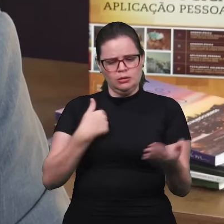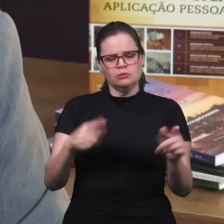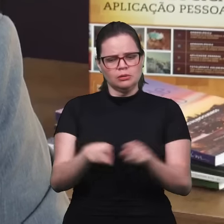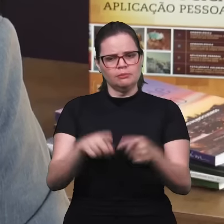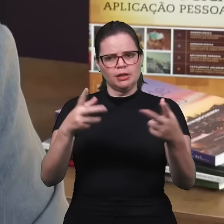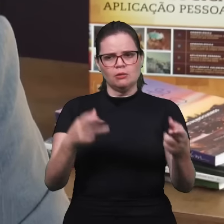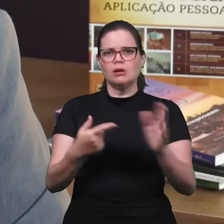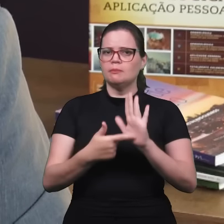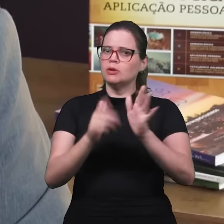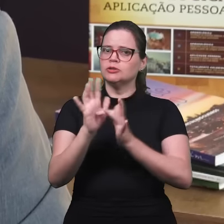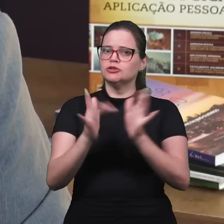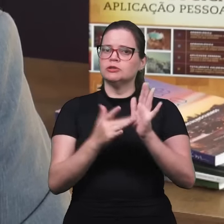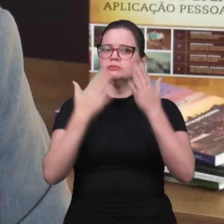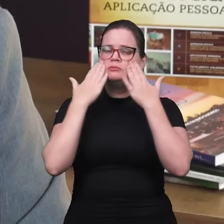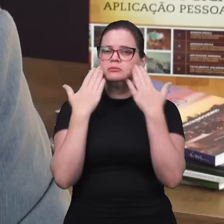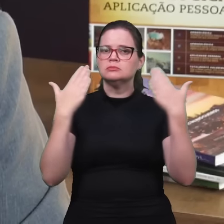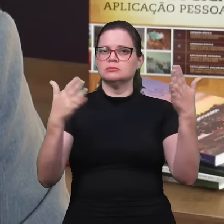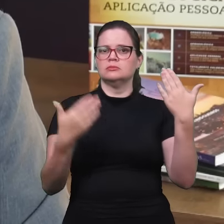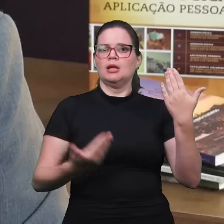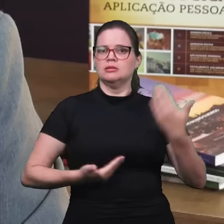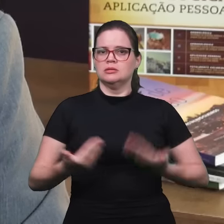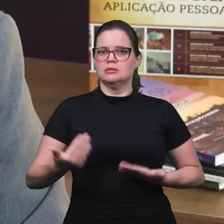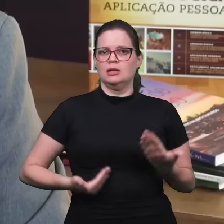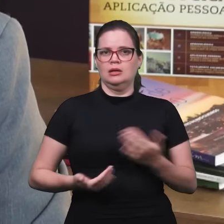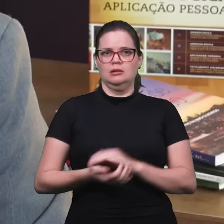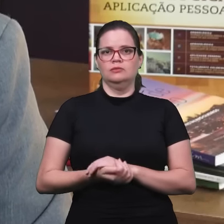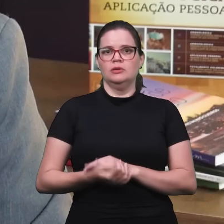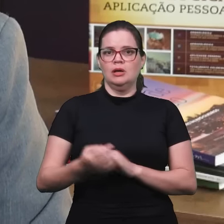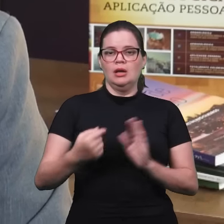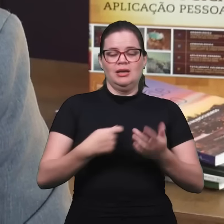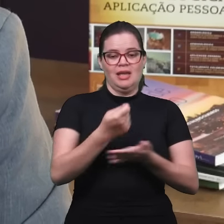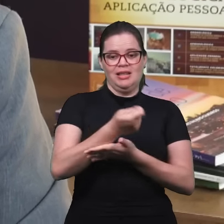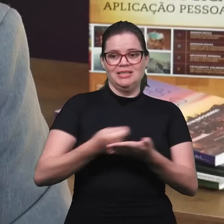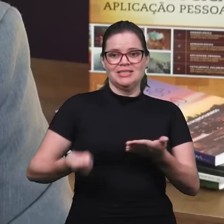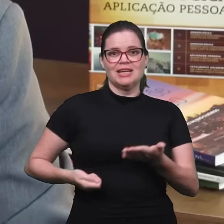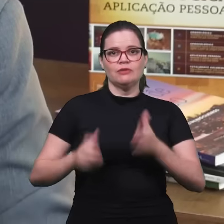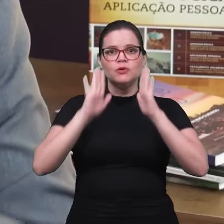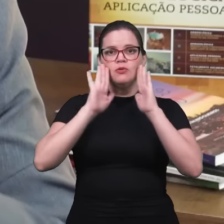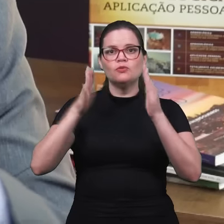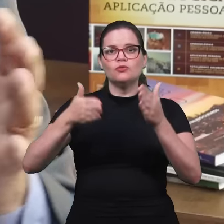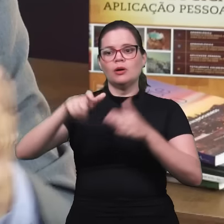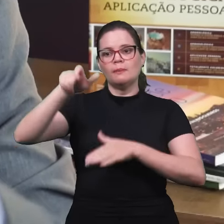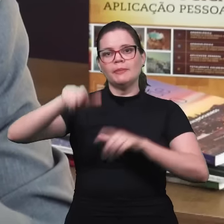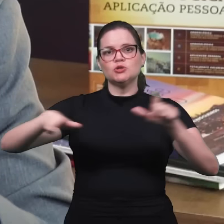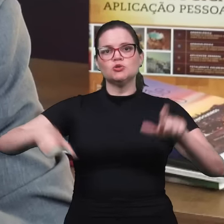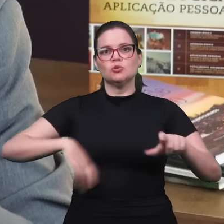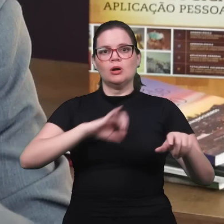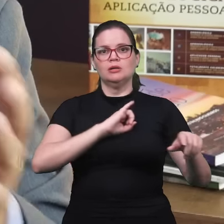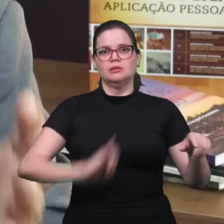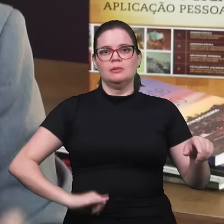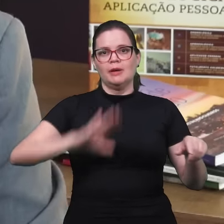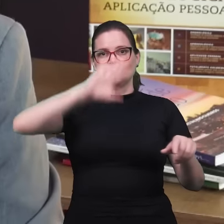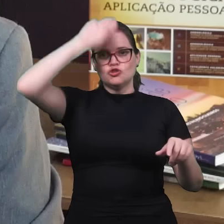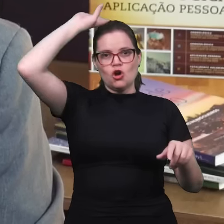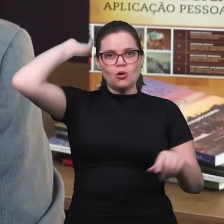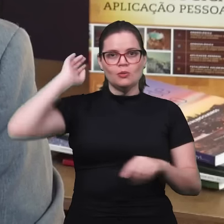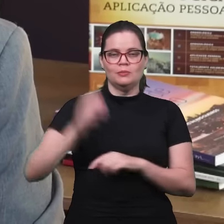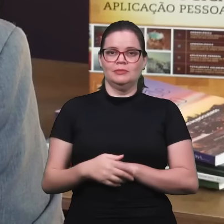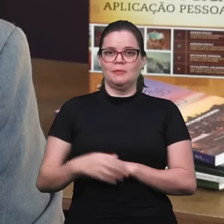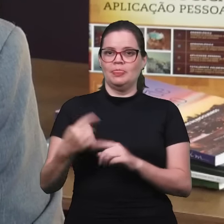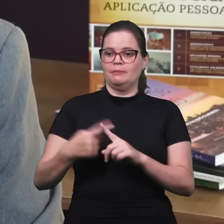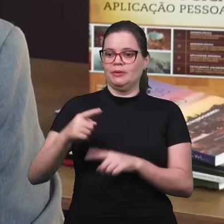ali Jesus e ele escreve o evangelho para os romanos. Mas por que os romanos? Porque era uma das